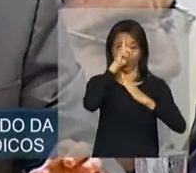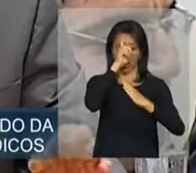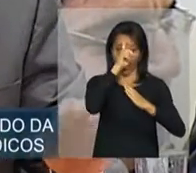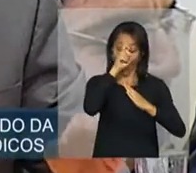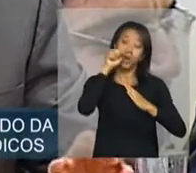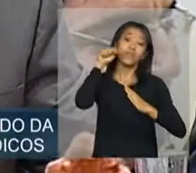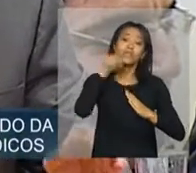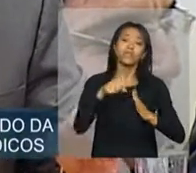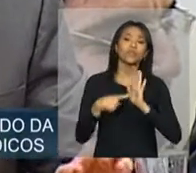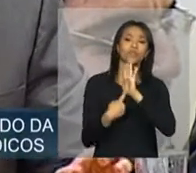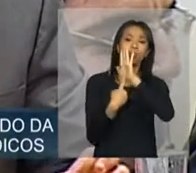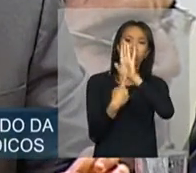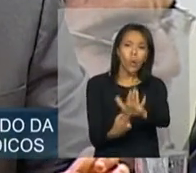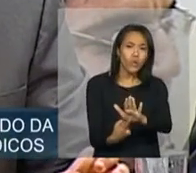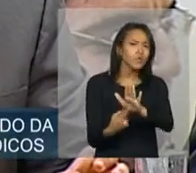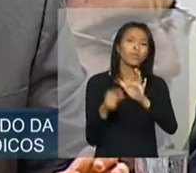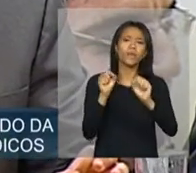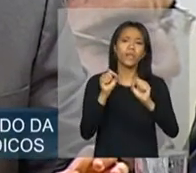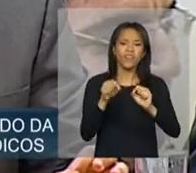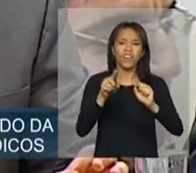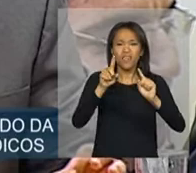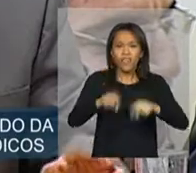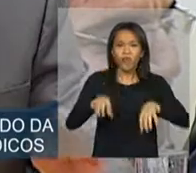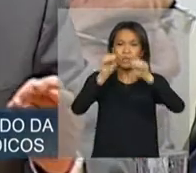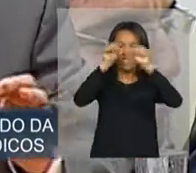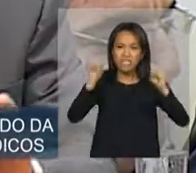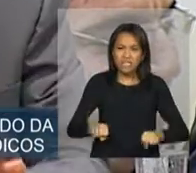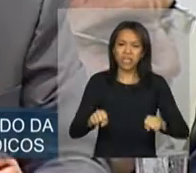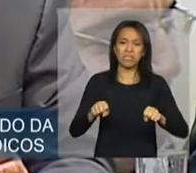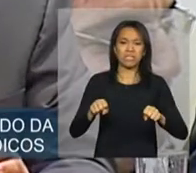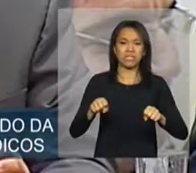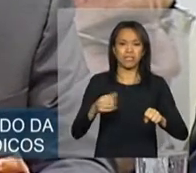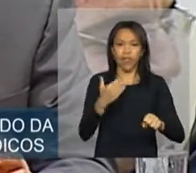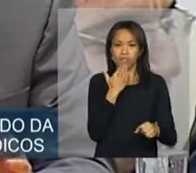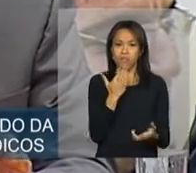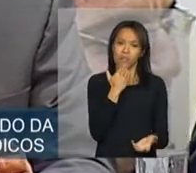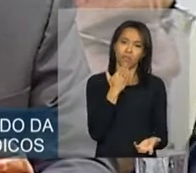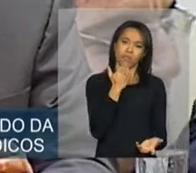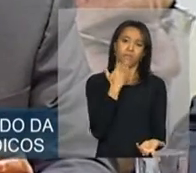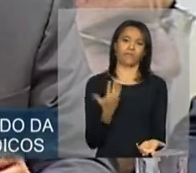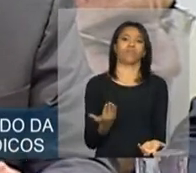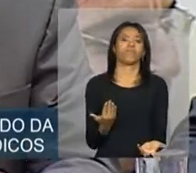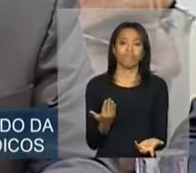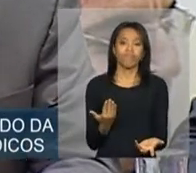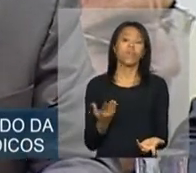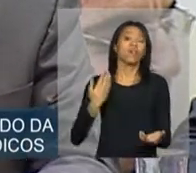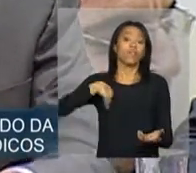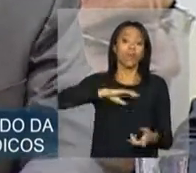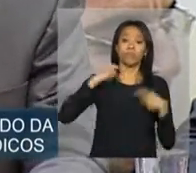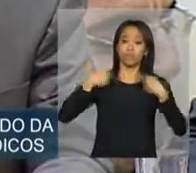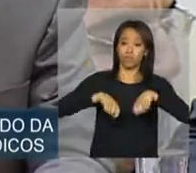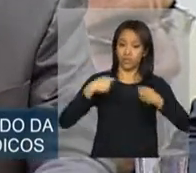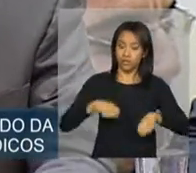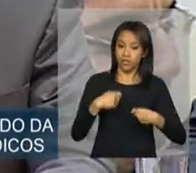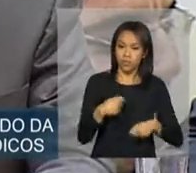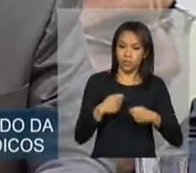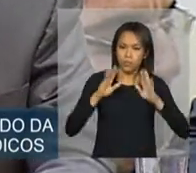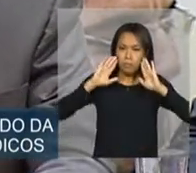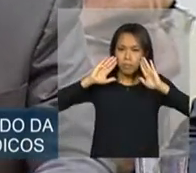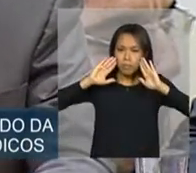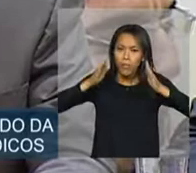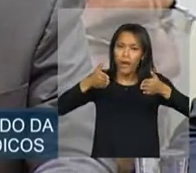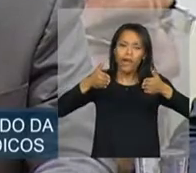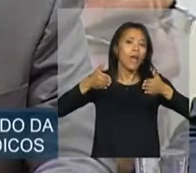só reforçam o sistema doente mas precisamos reforçar a mentalidade que a saúde deve começar